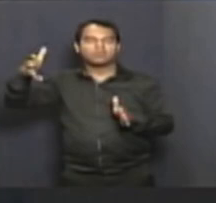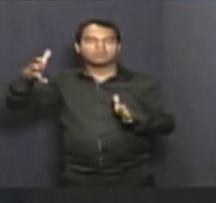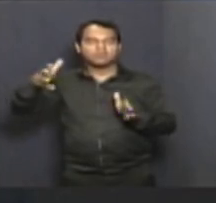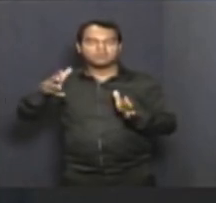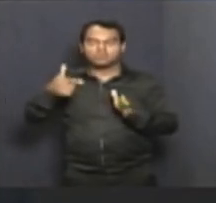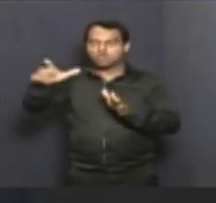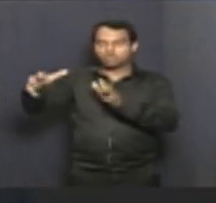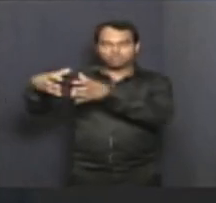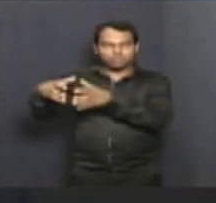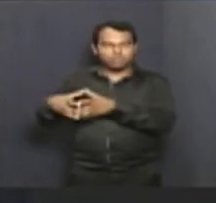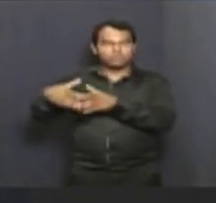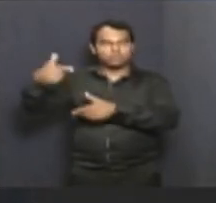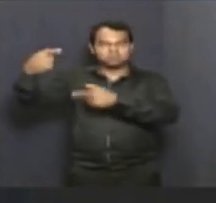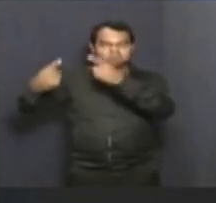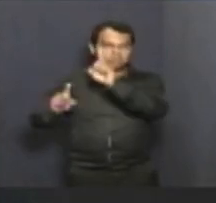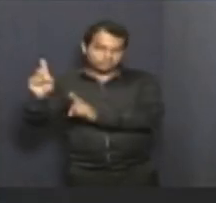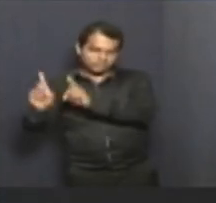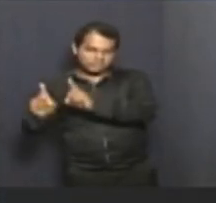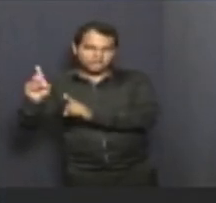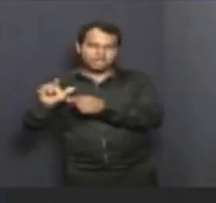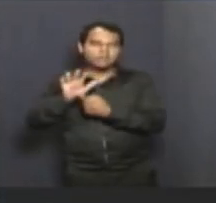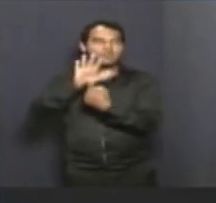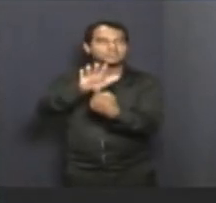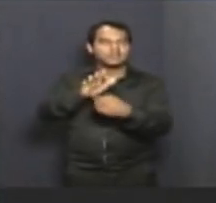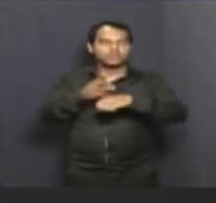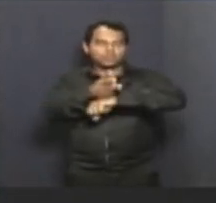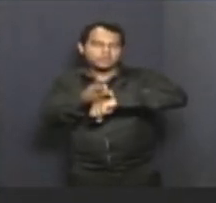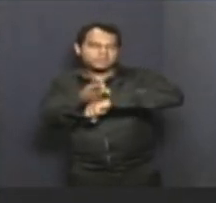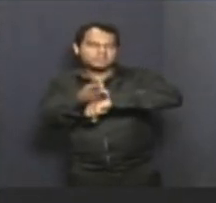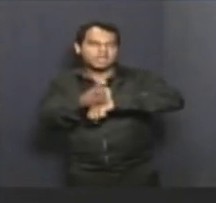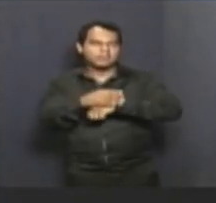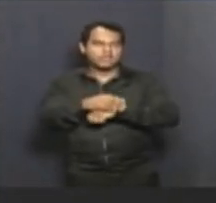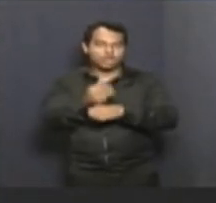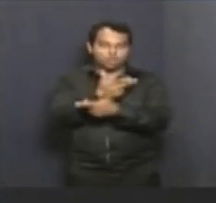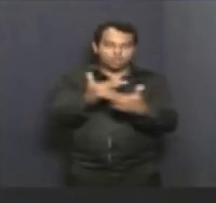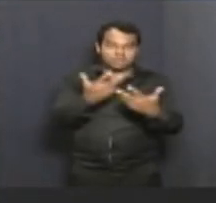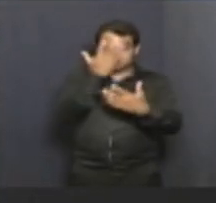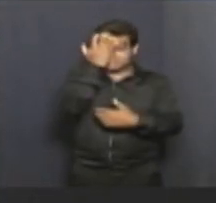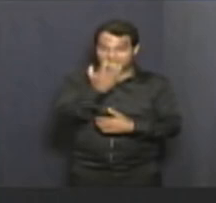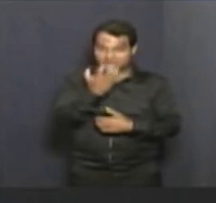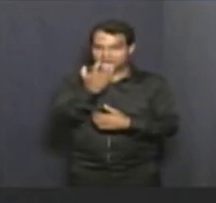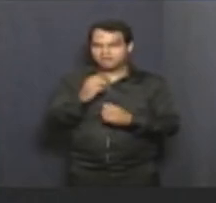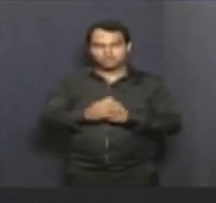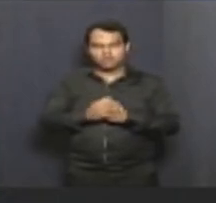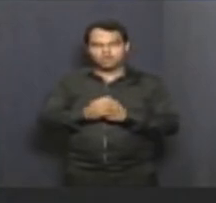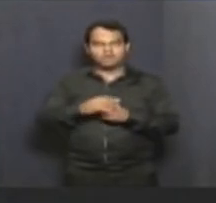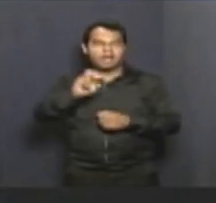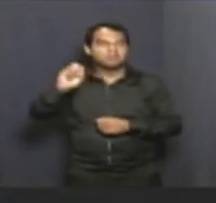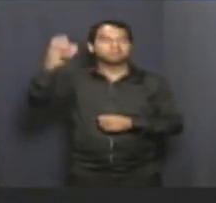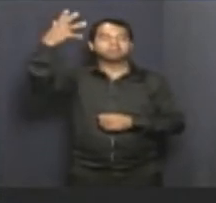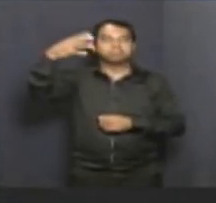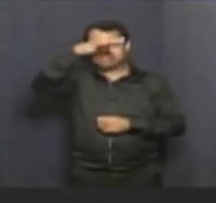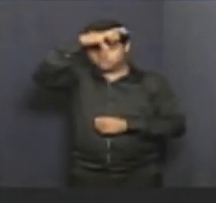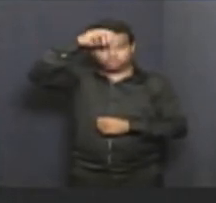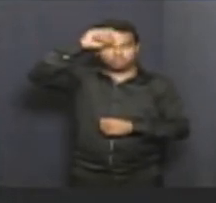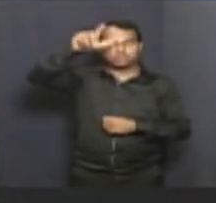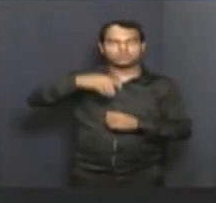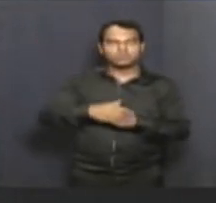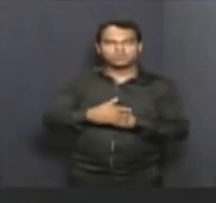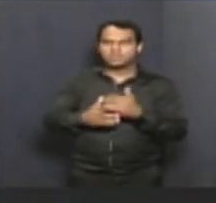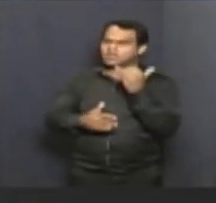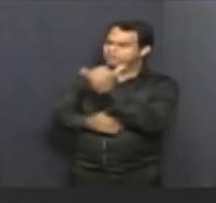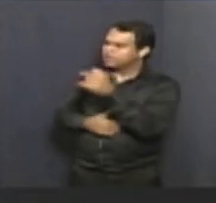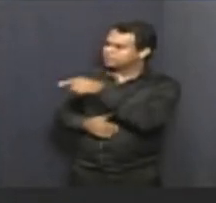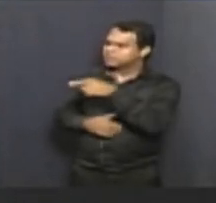políticos que mostravam no hati zap algo sério uma bomba vai explodir no mato grosso do sul e quer dizer você